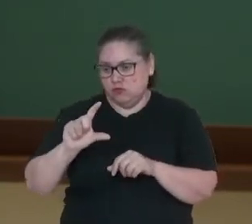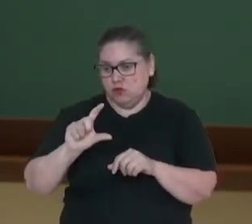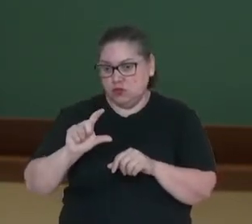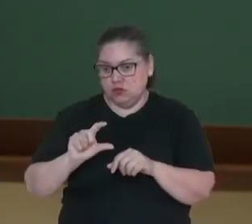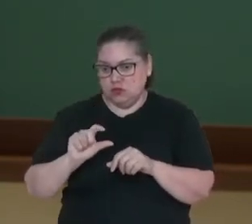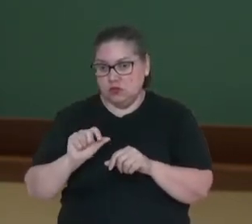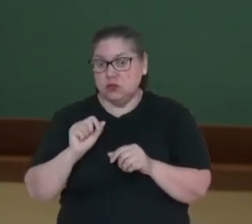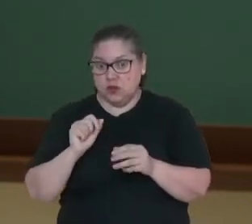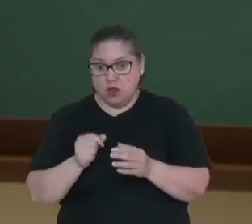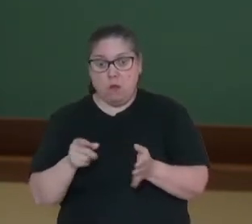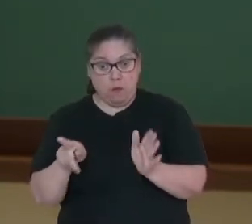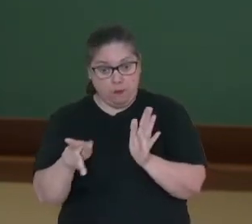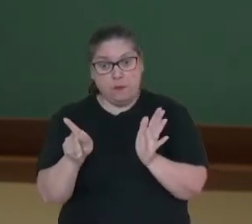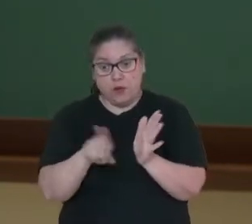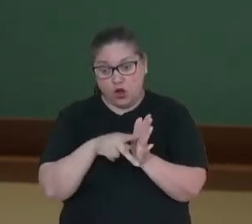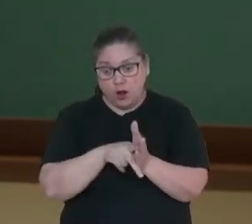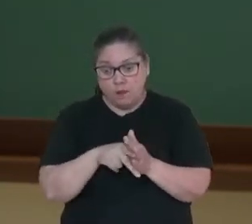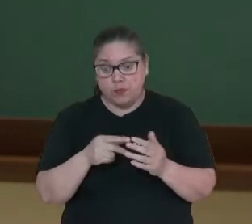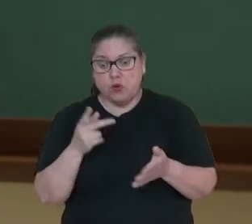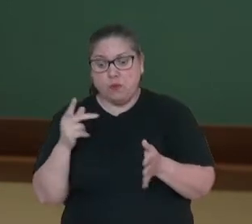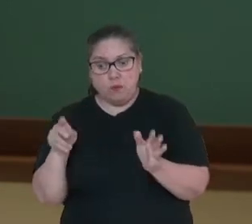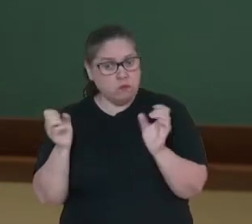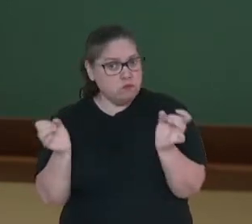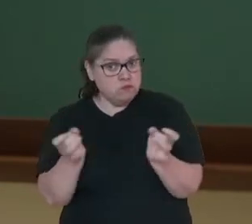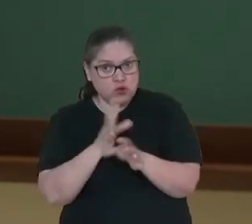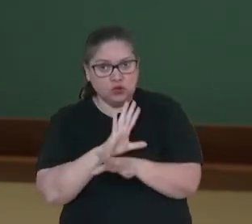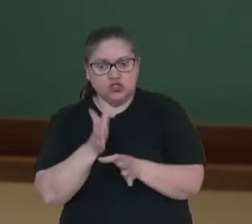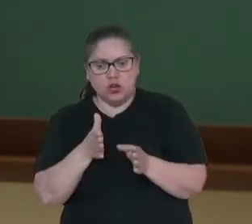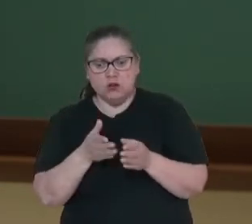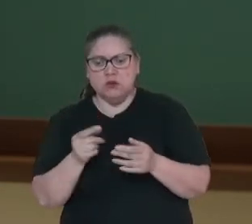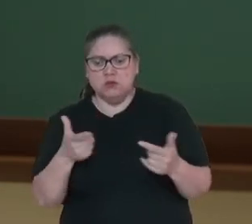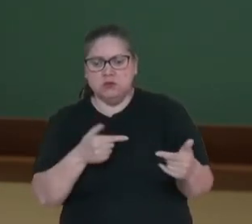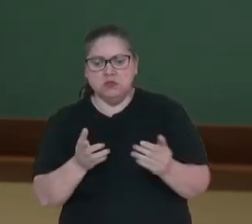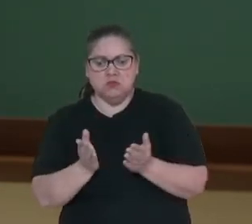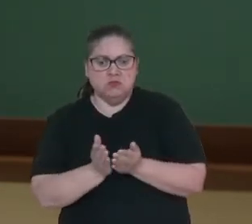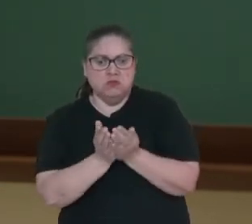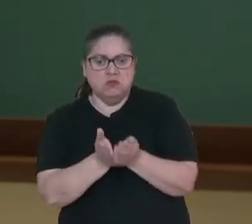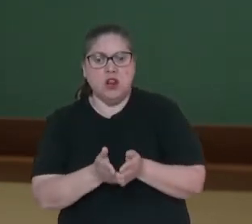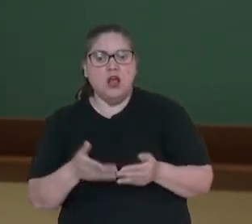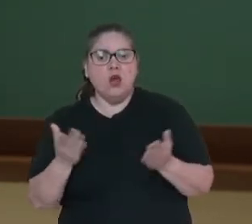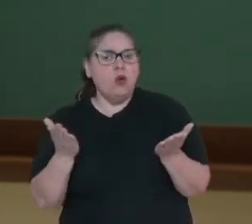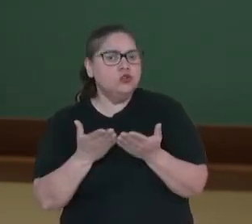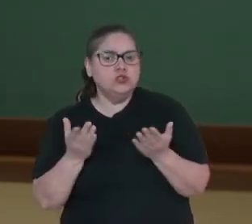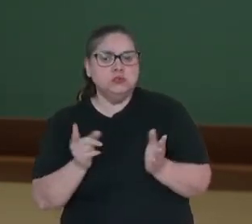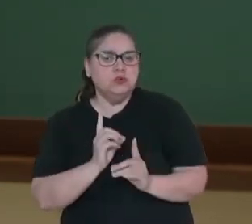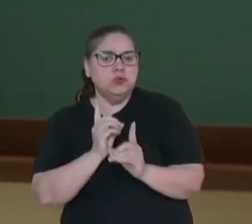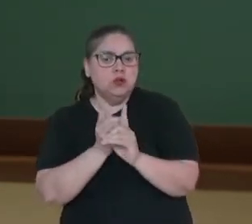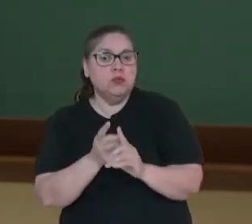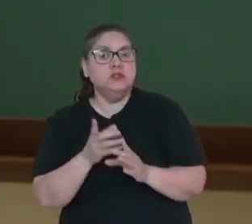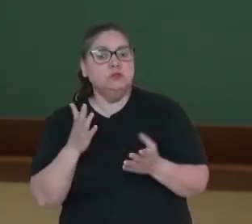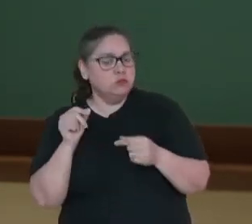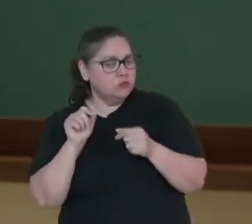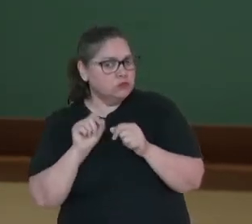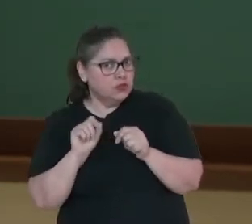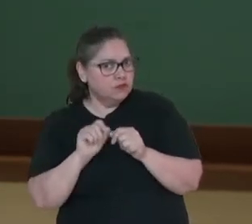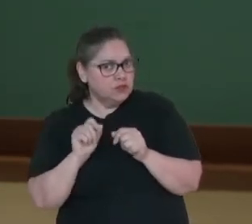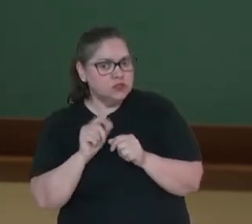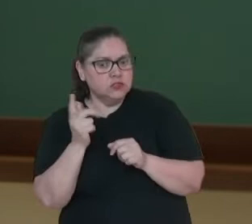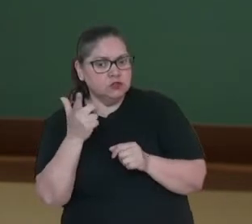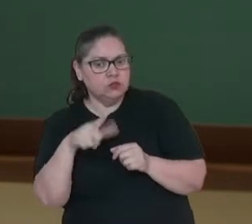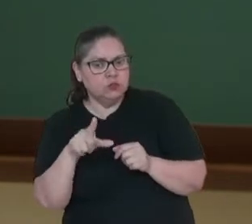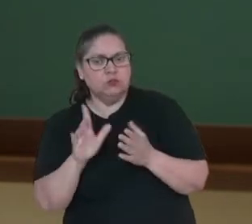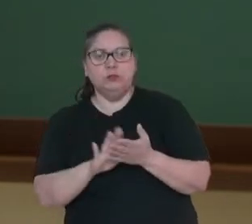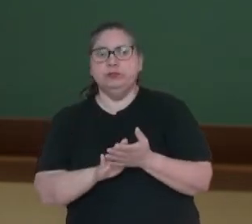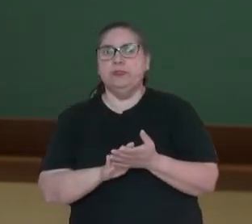bloquinhos de batalha naval, certo? Eles já vinham prontos. Hoje a gente não acha mais isso, mas a gente consegue reproduzir